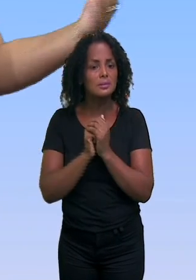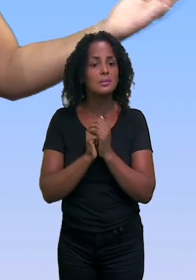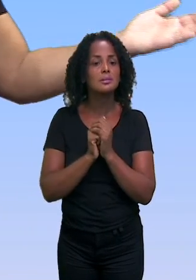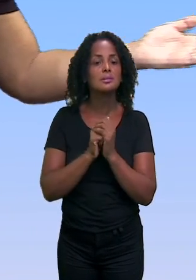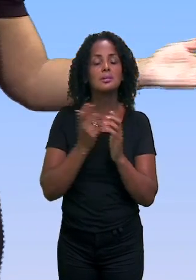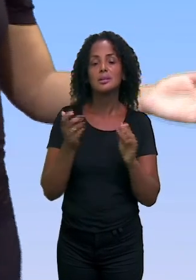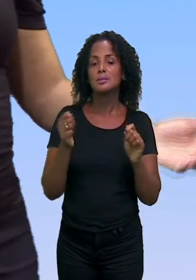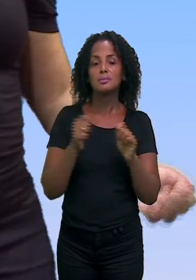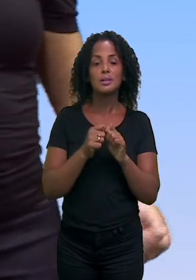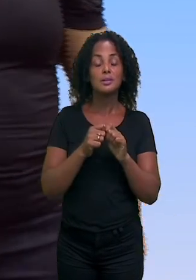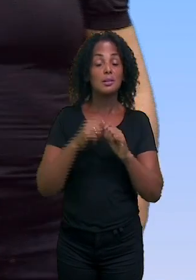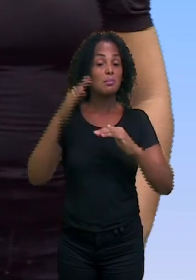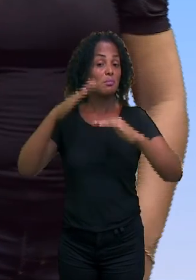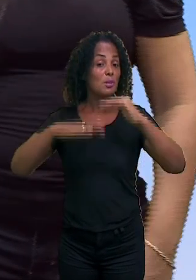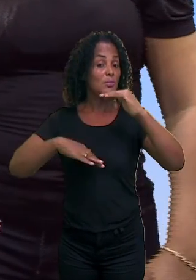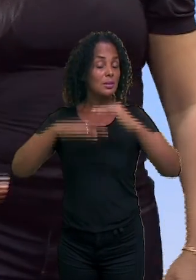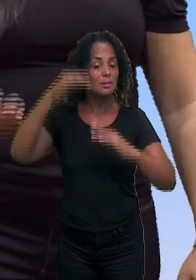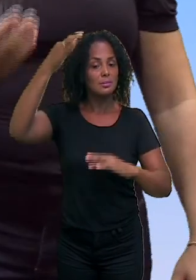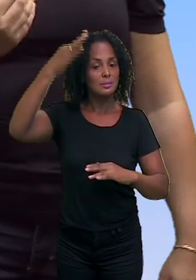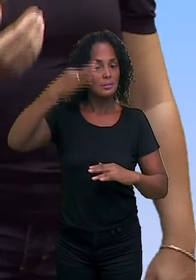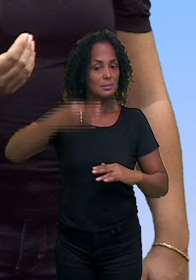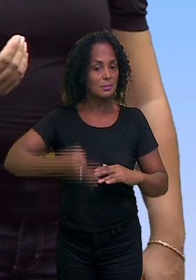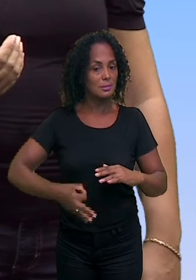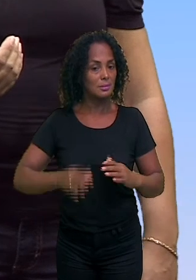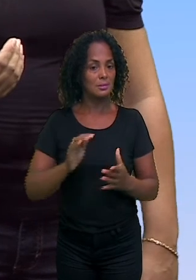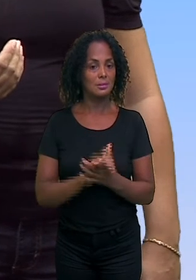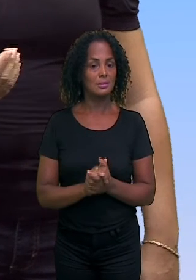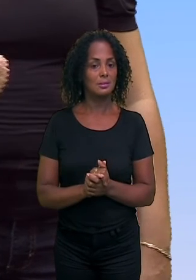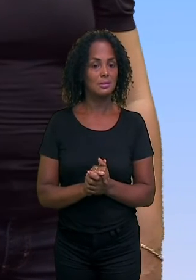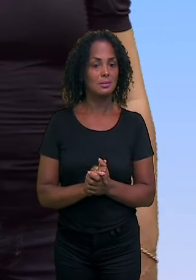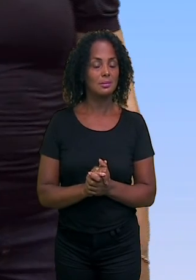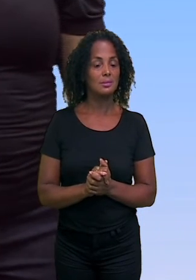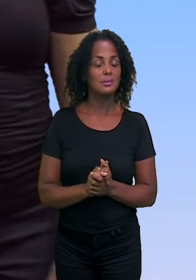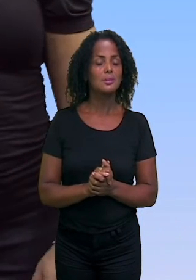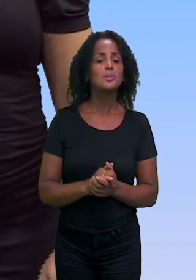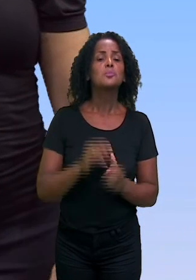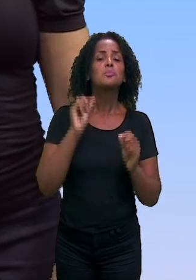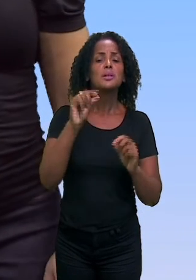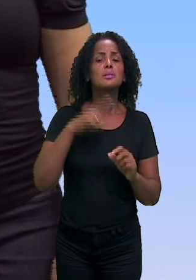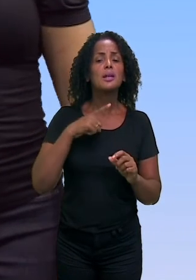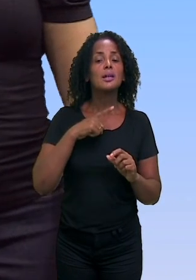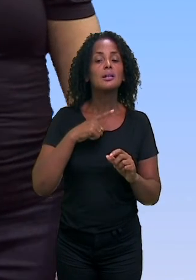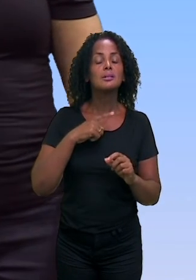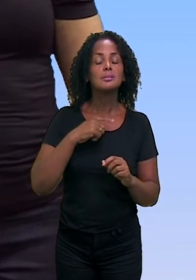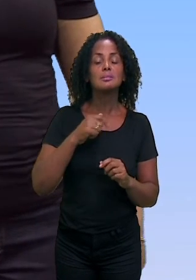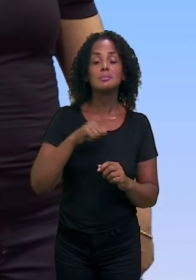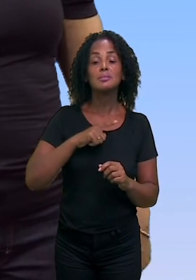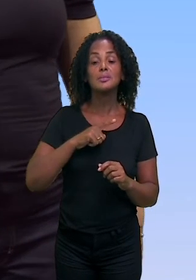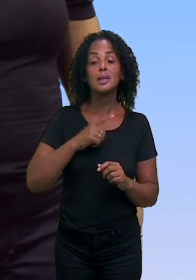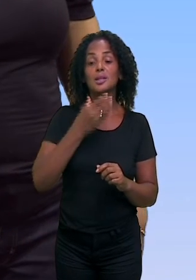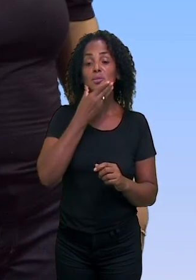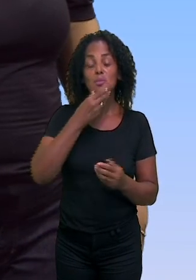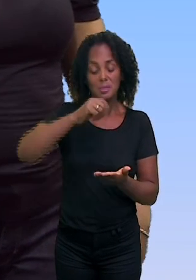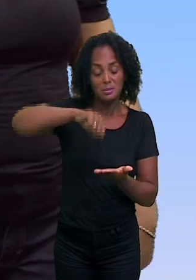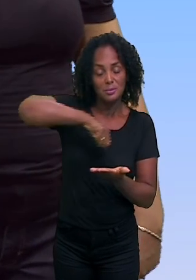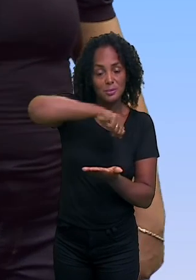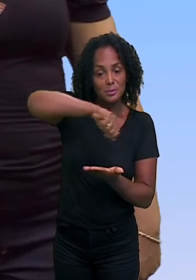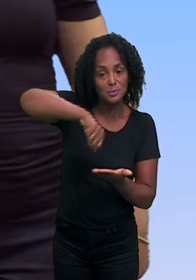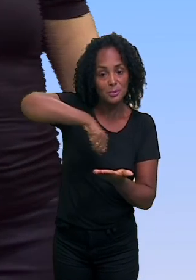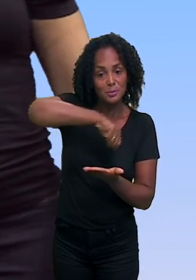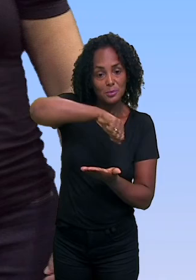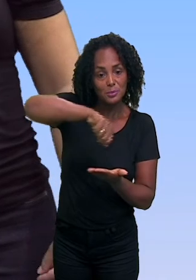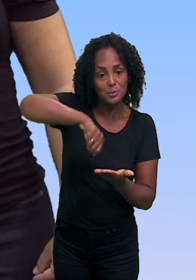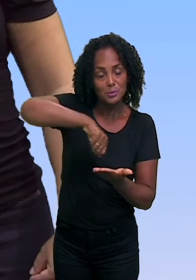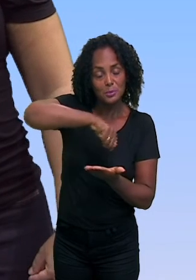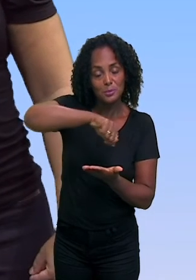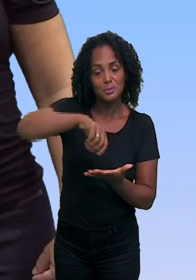que formam a profissão correta é que eu tenho que um cozinheiro a titia vai só levar para vocês